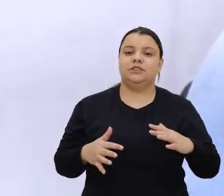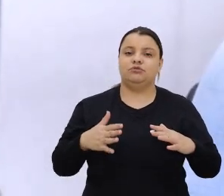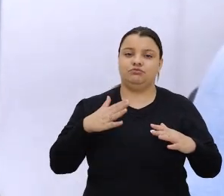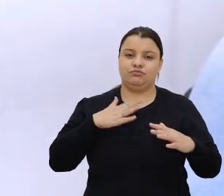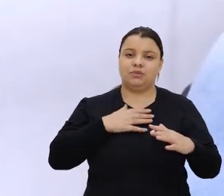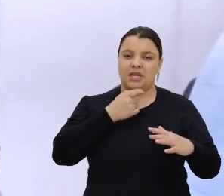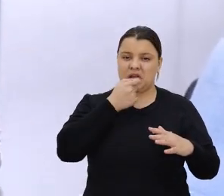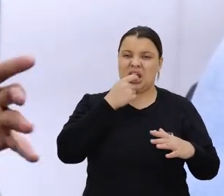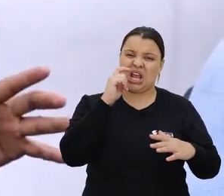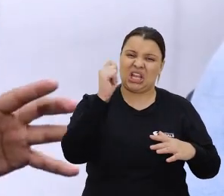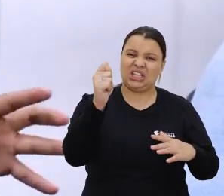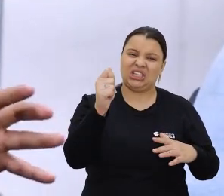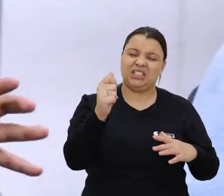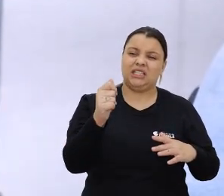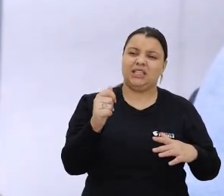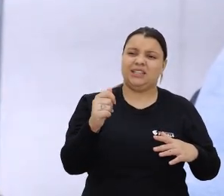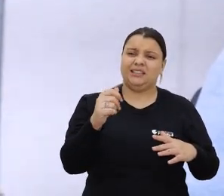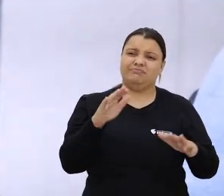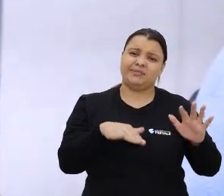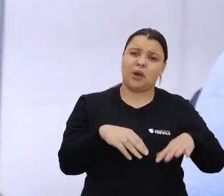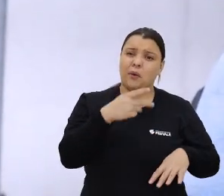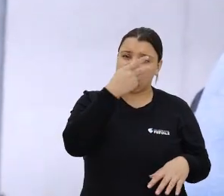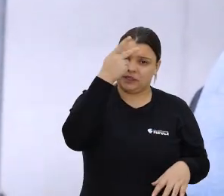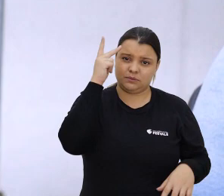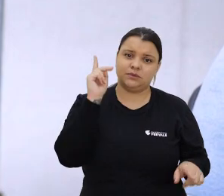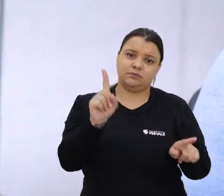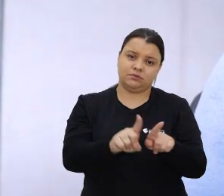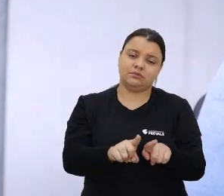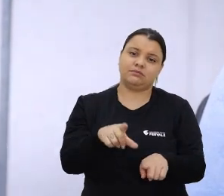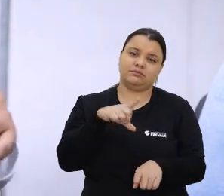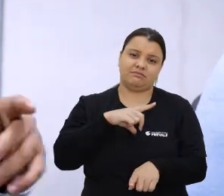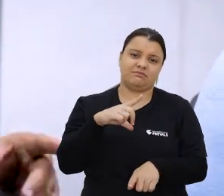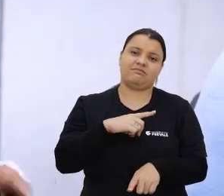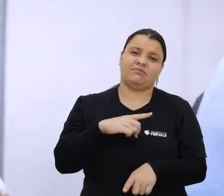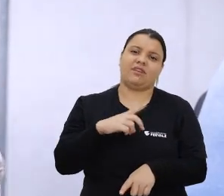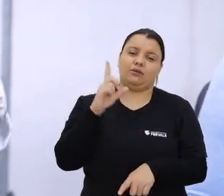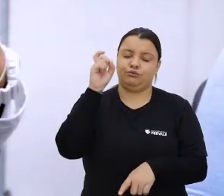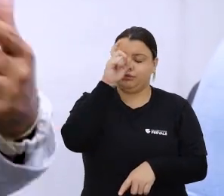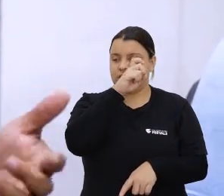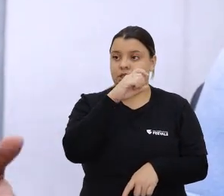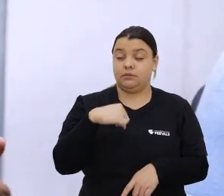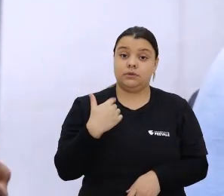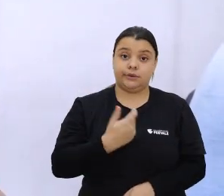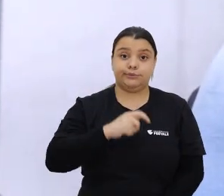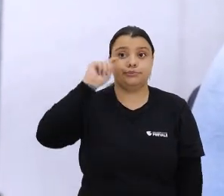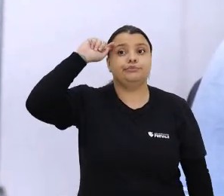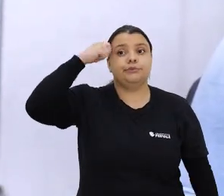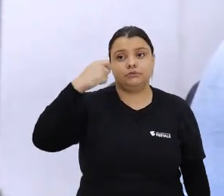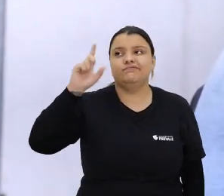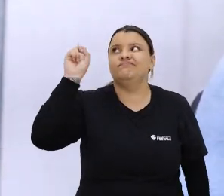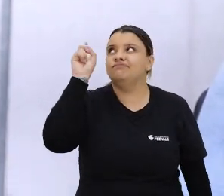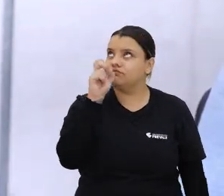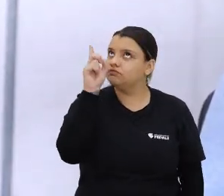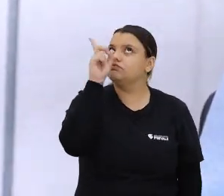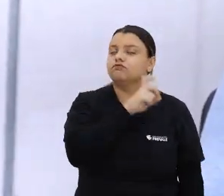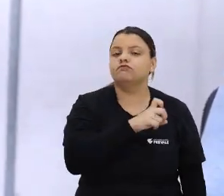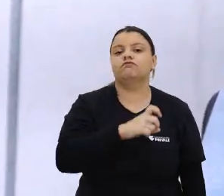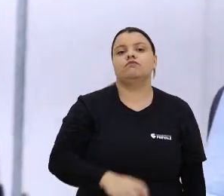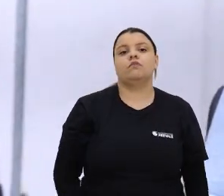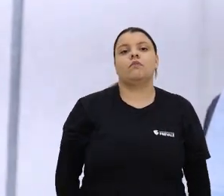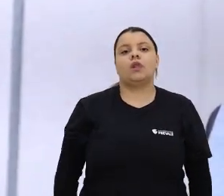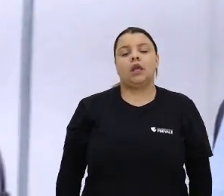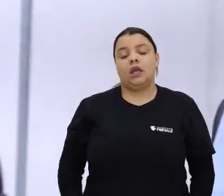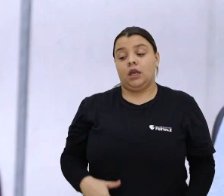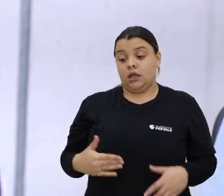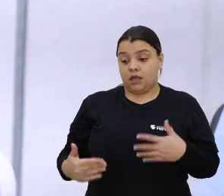como algumas pessoas também têm dificuldades, mas para nós as coisas elas parecem que são mais dificultosas ainda. Não é uma aprovação